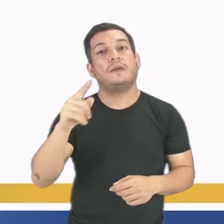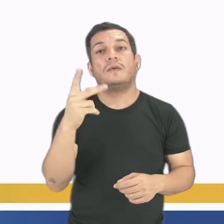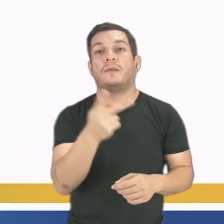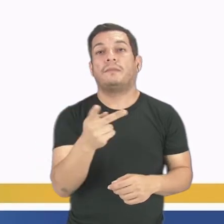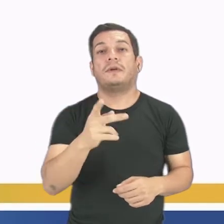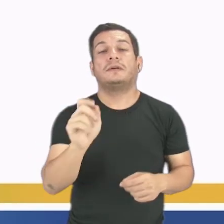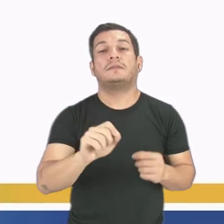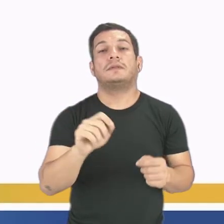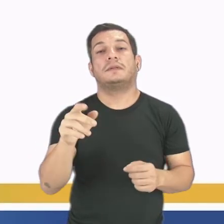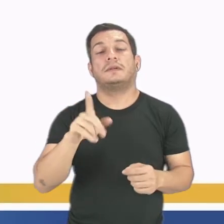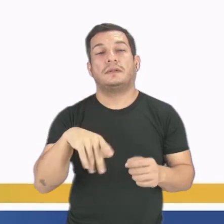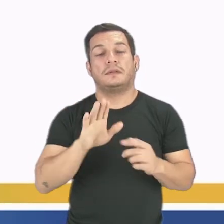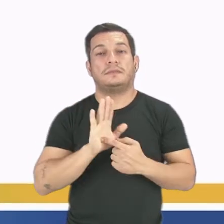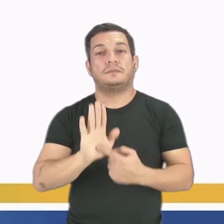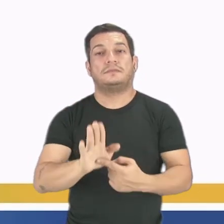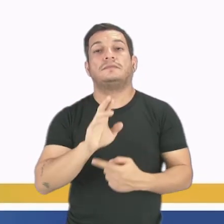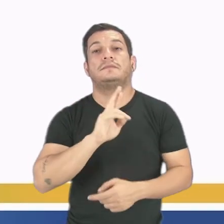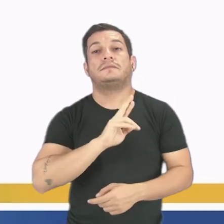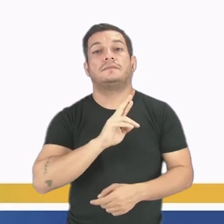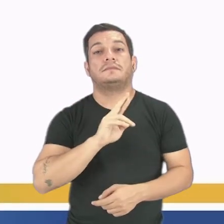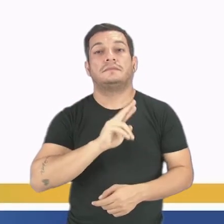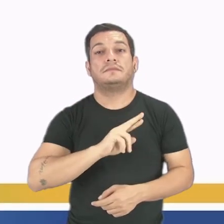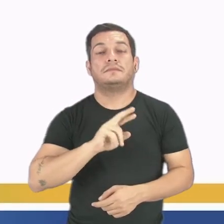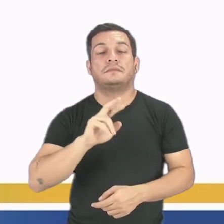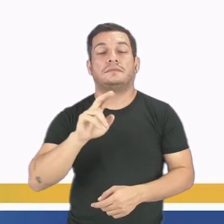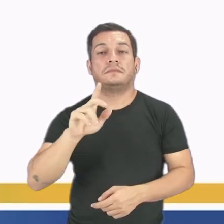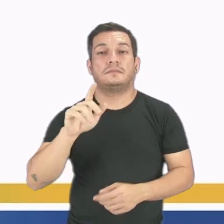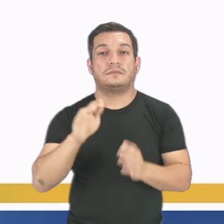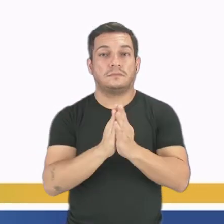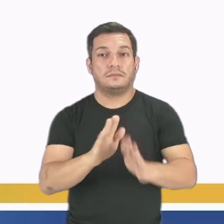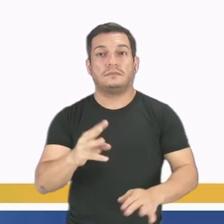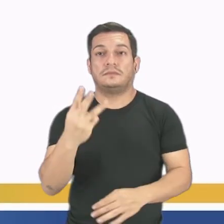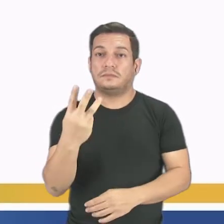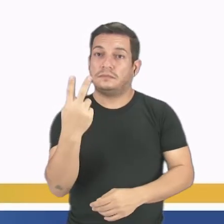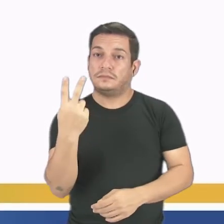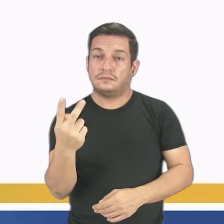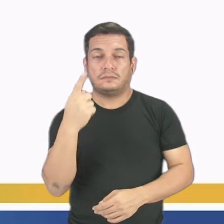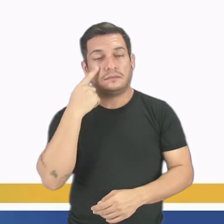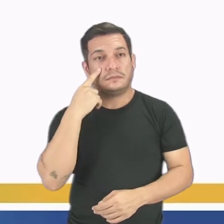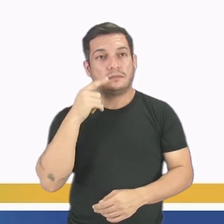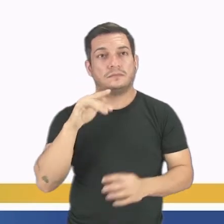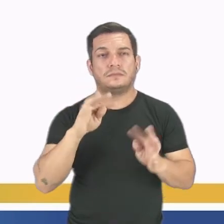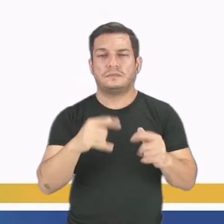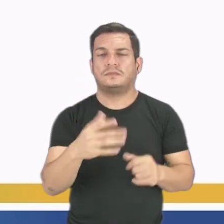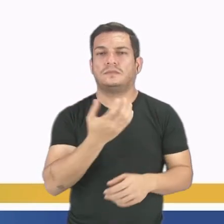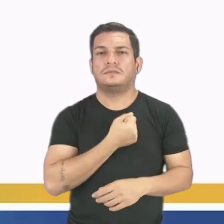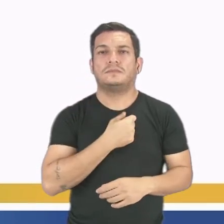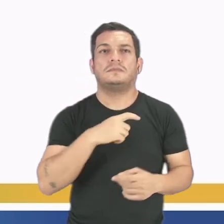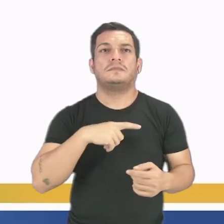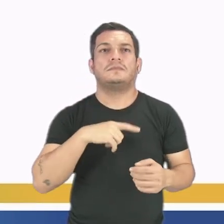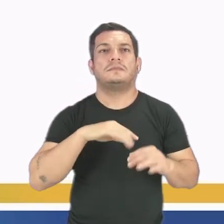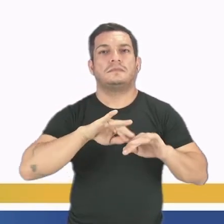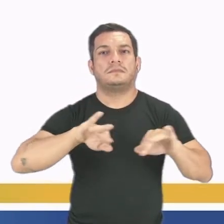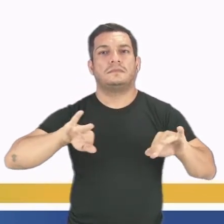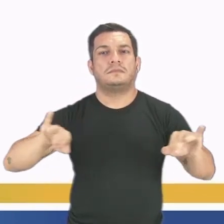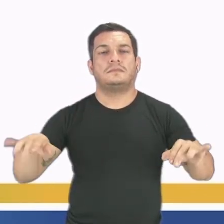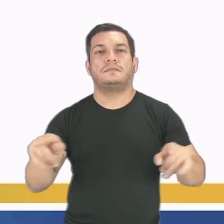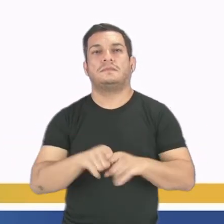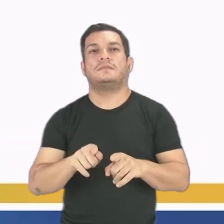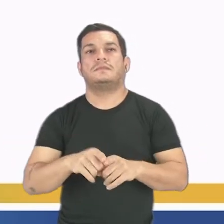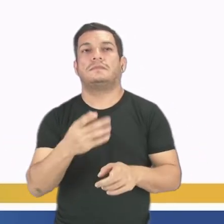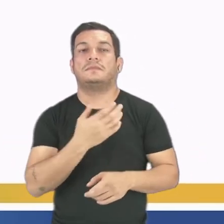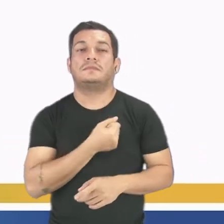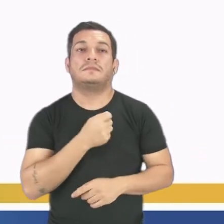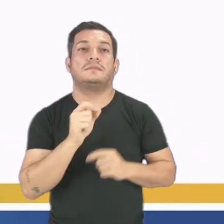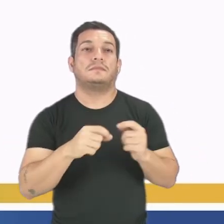paraordenado que representa o lançamento 3 e 2. Ok? Veja que todos os valores que nós temos aqui separados são